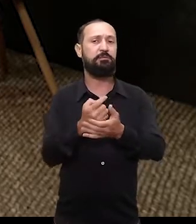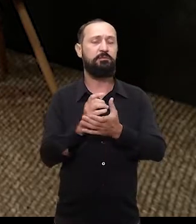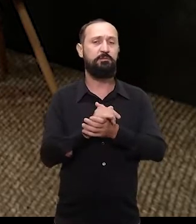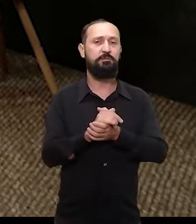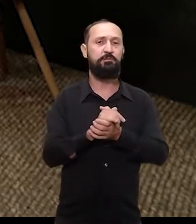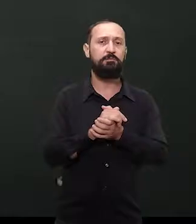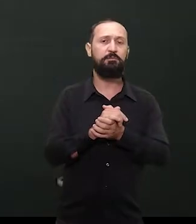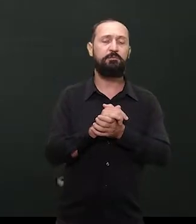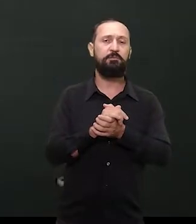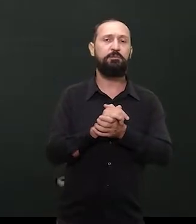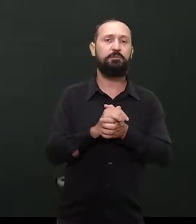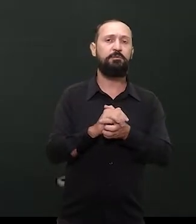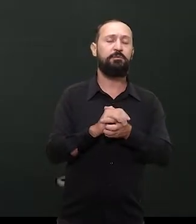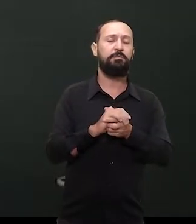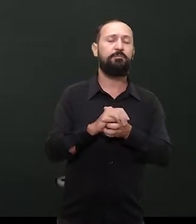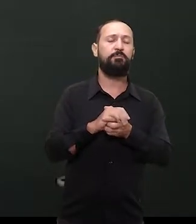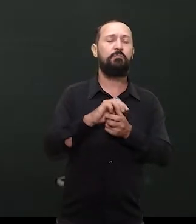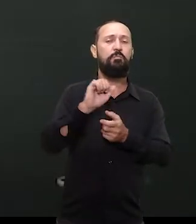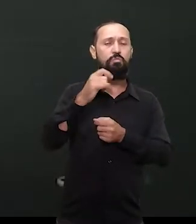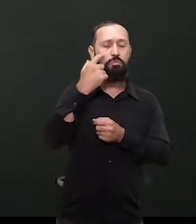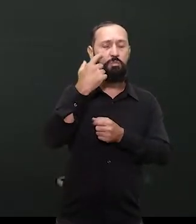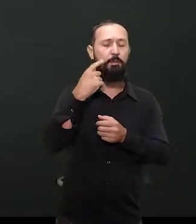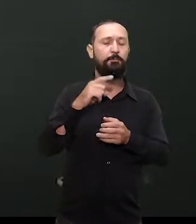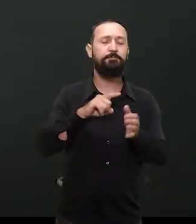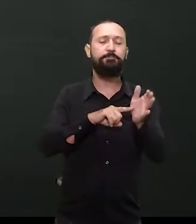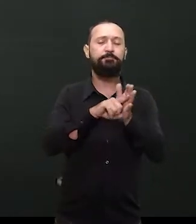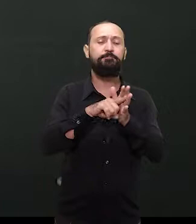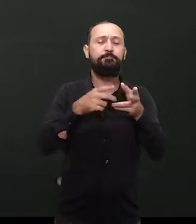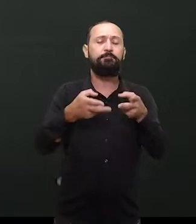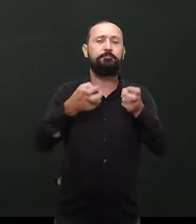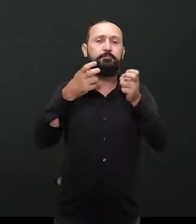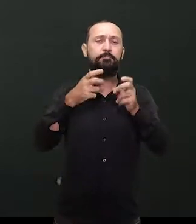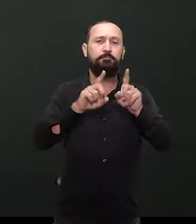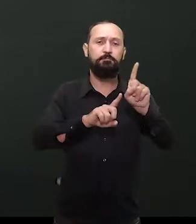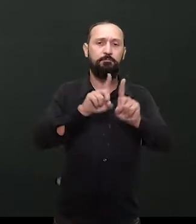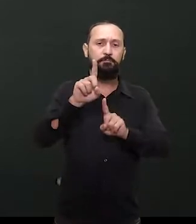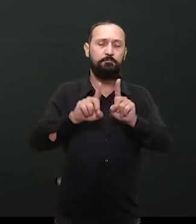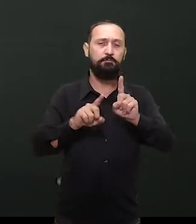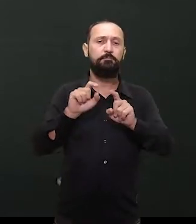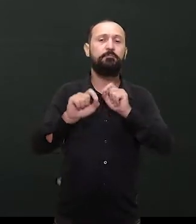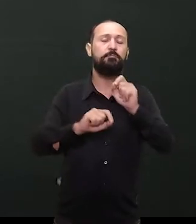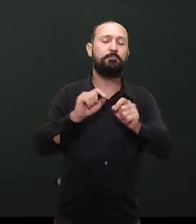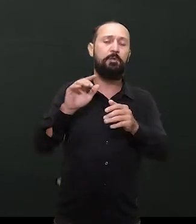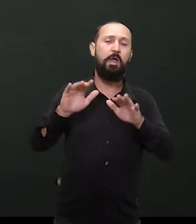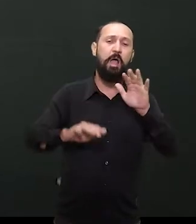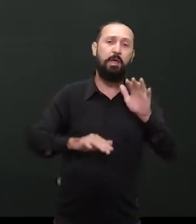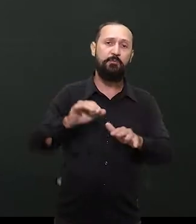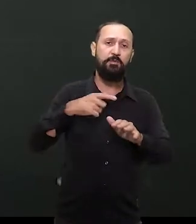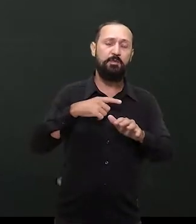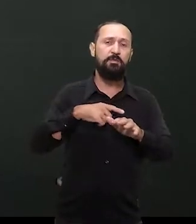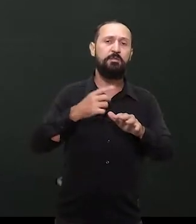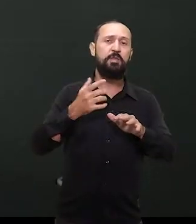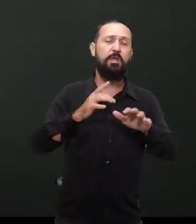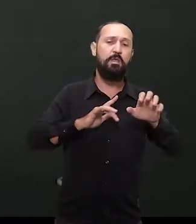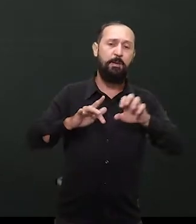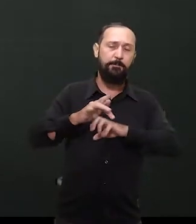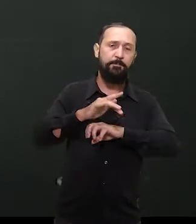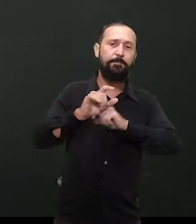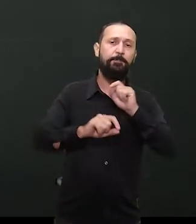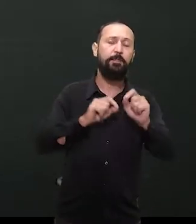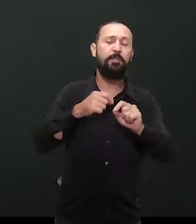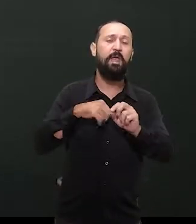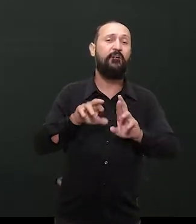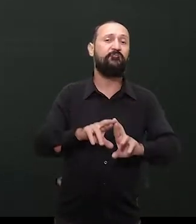isso mas se Nossa nosso p as estatísticas os casos que às vezes saem nas mídias